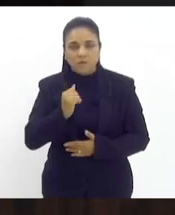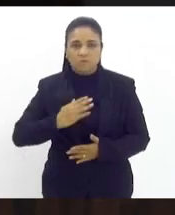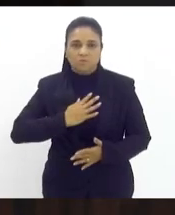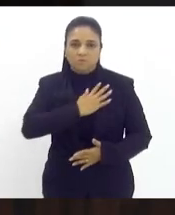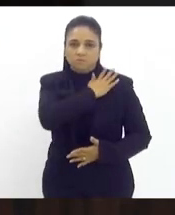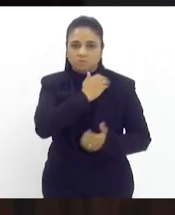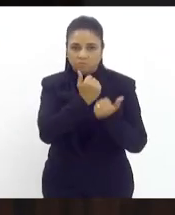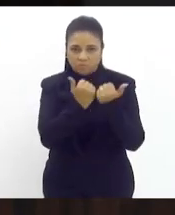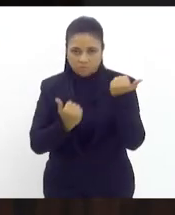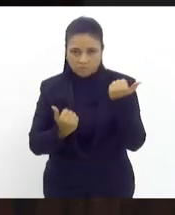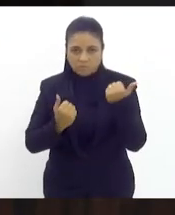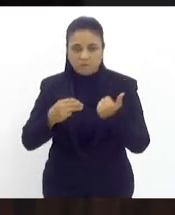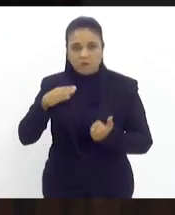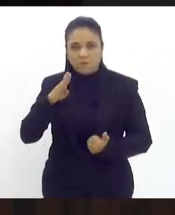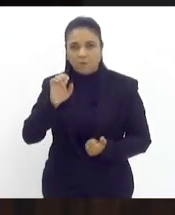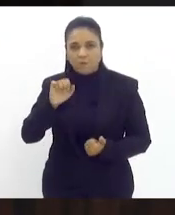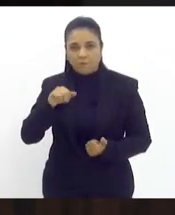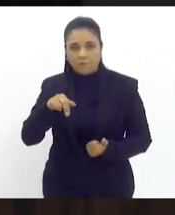Bernardo